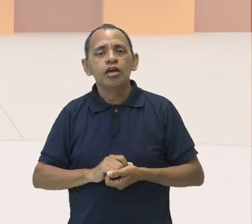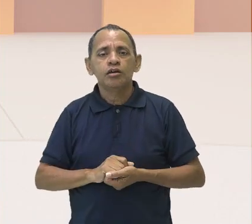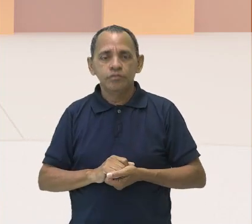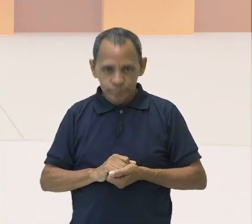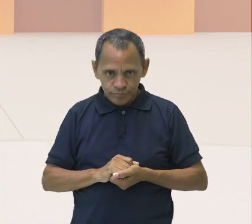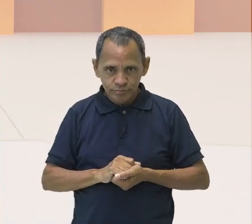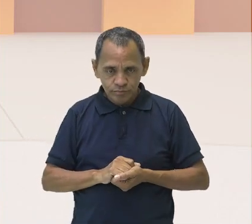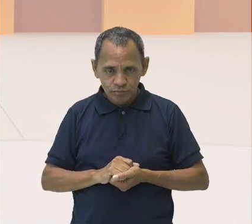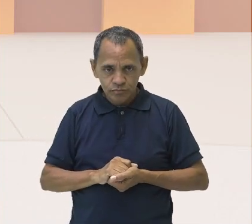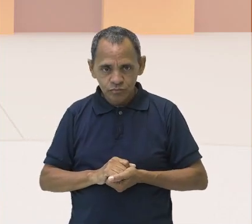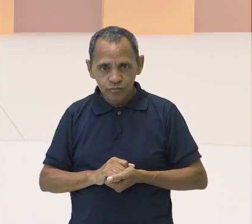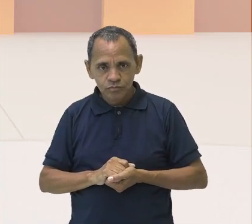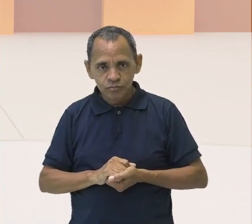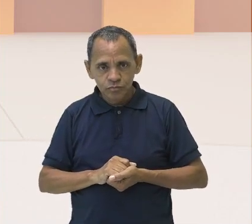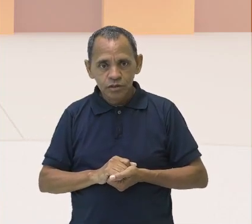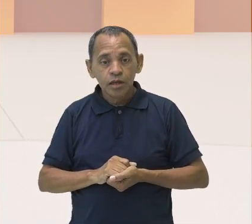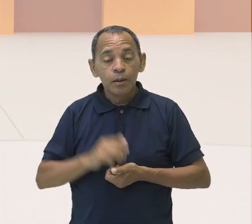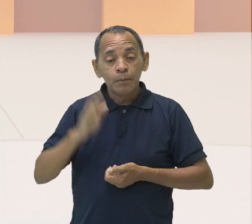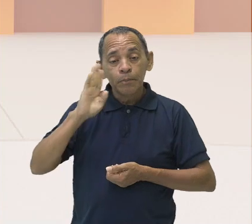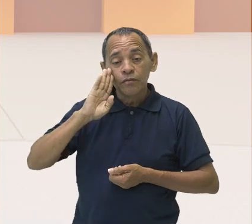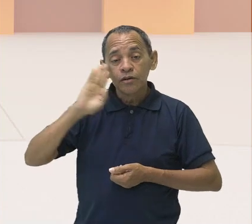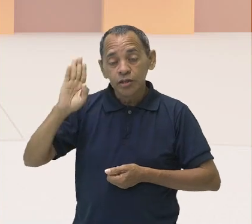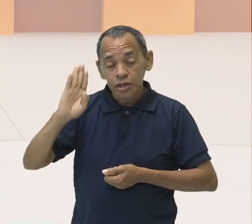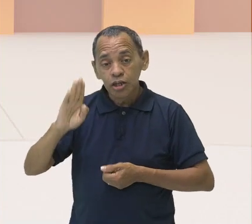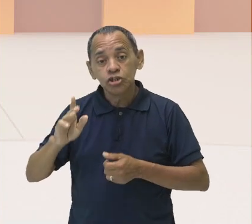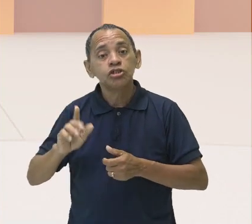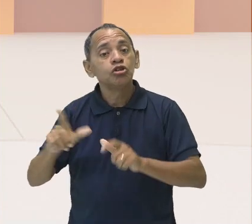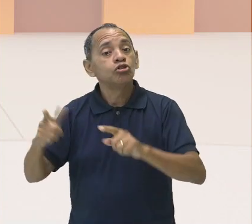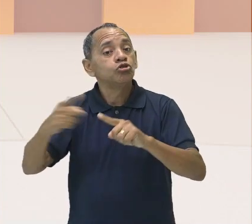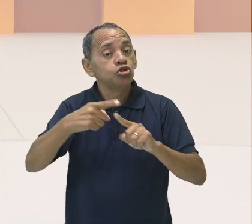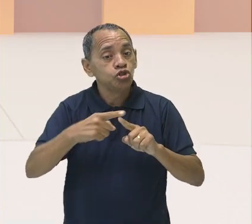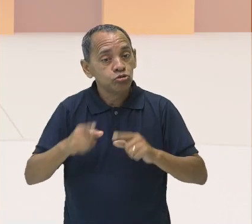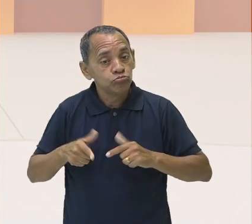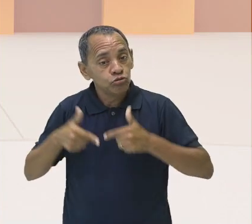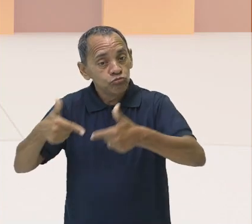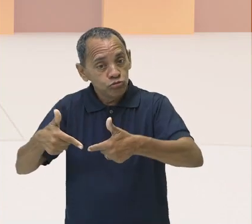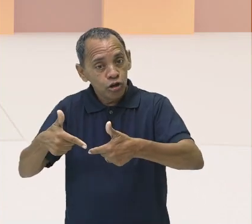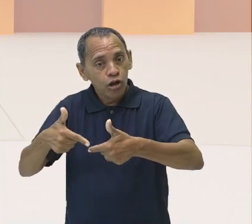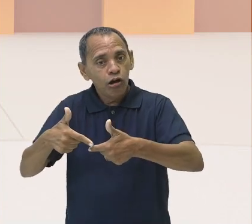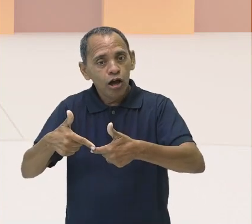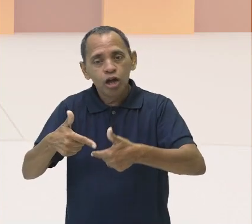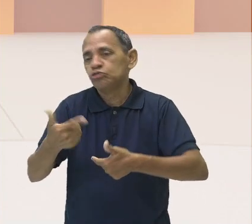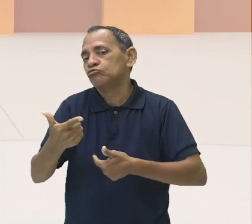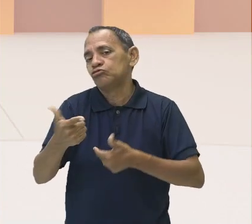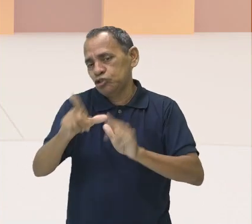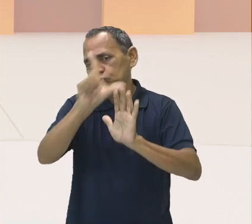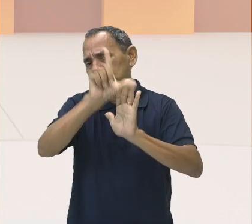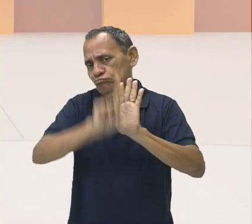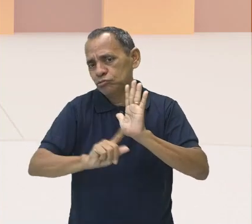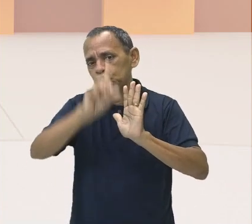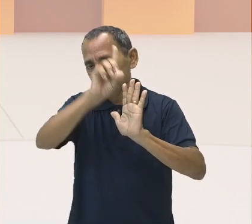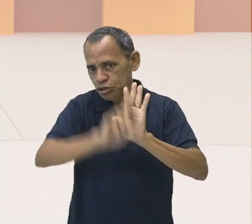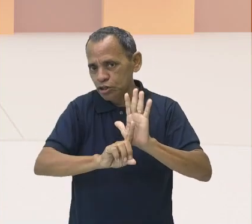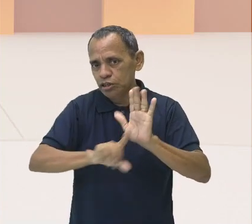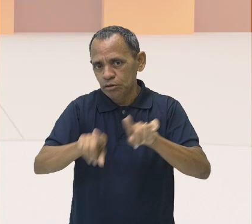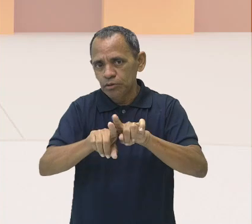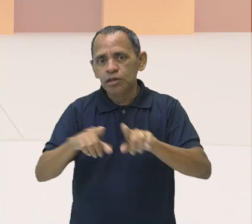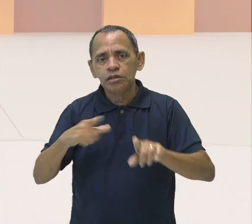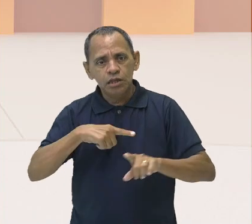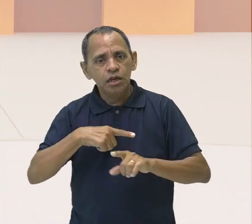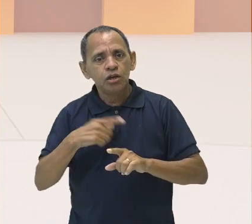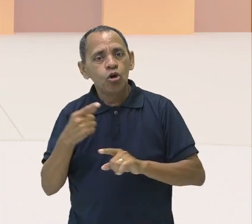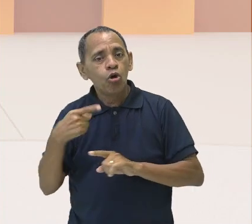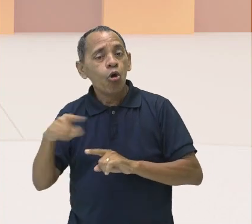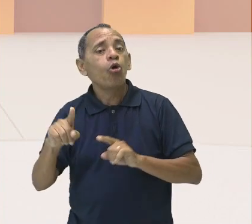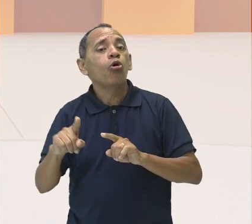que têm uma preferência por esse tipo de atividade, né, sem alguns direitos. Mas a gente também tem, pessoal, uma outra forma de lidar com o trabalho, que